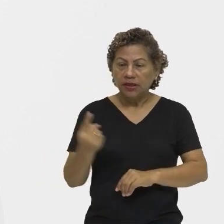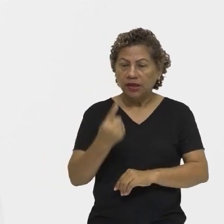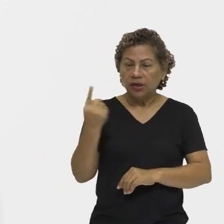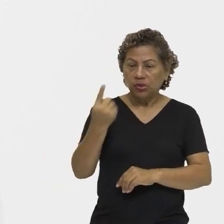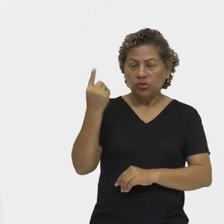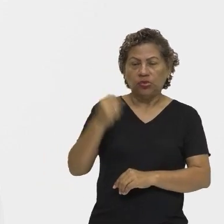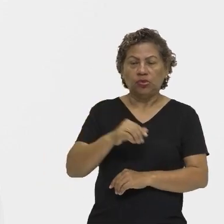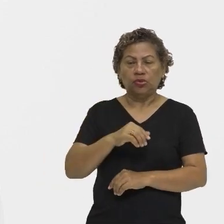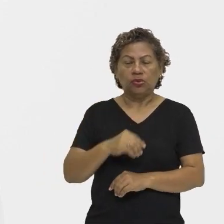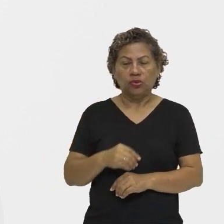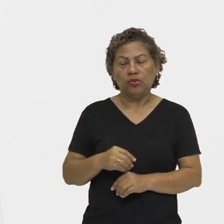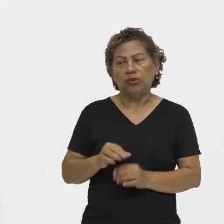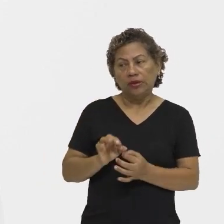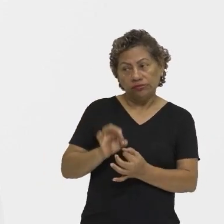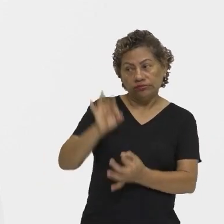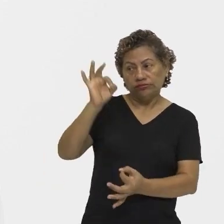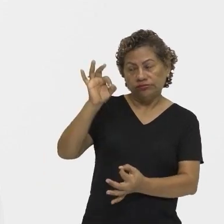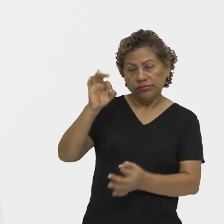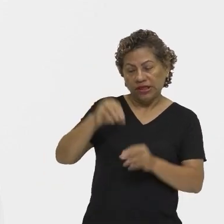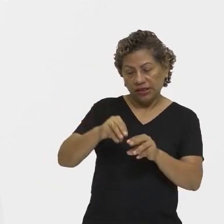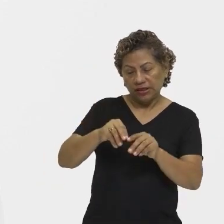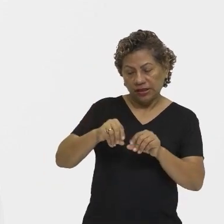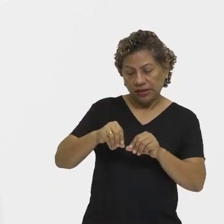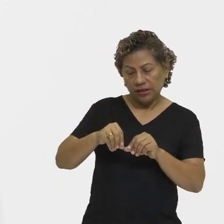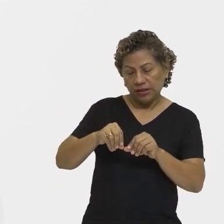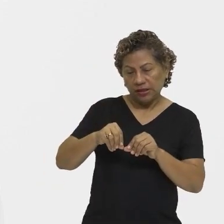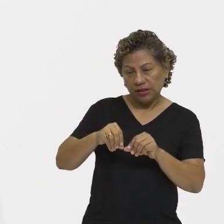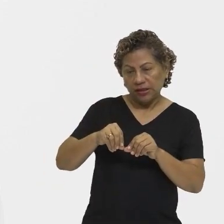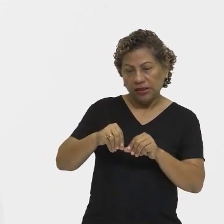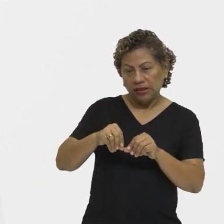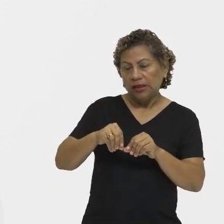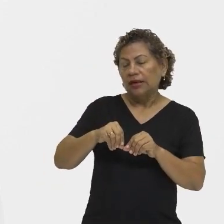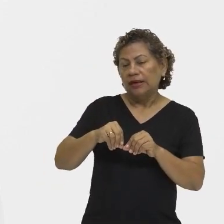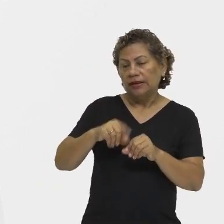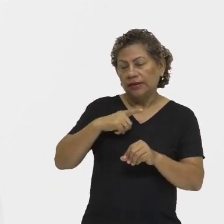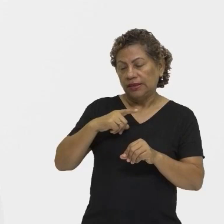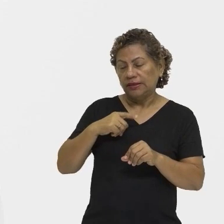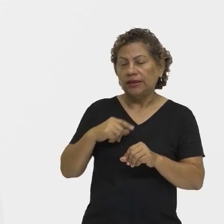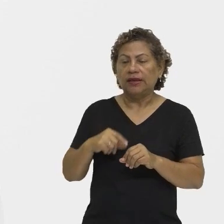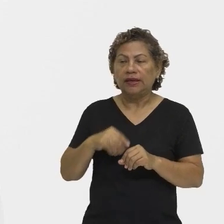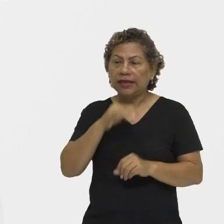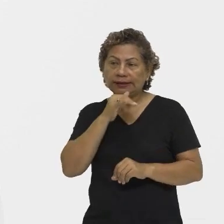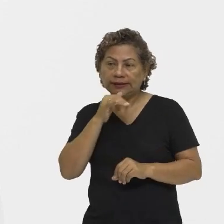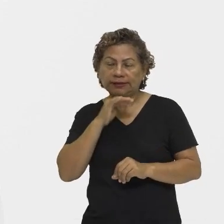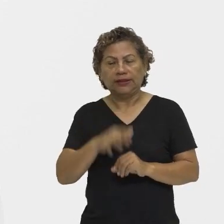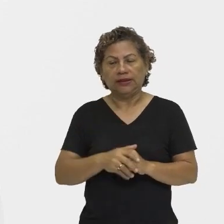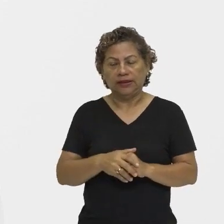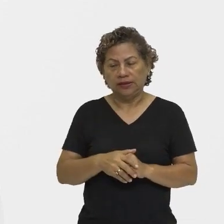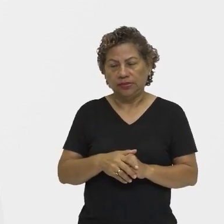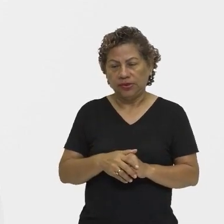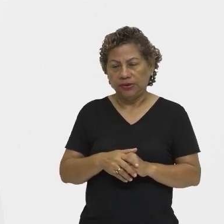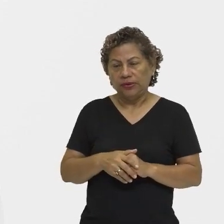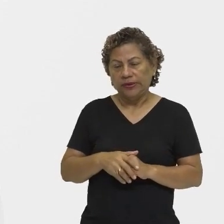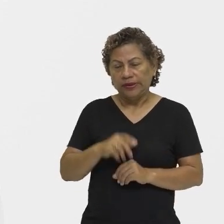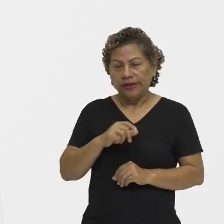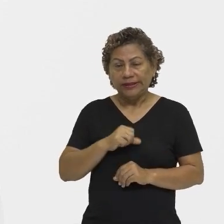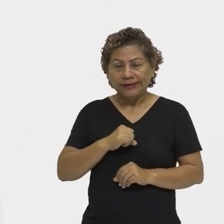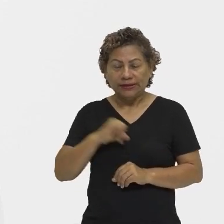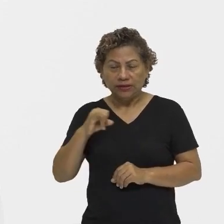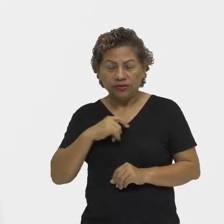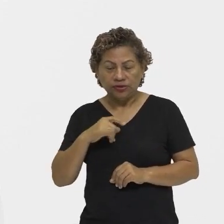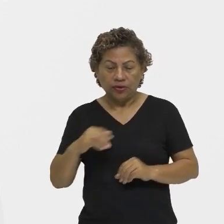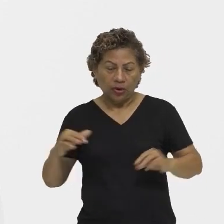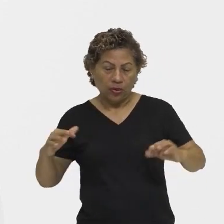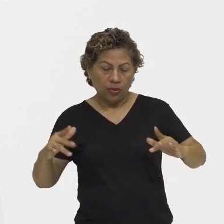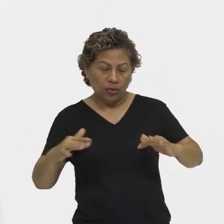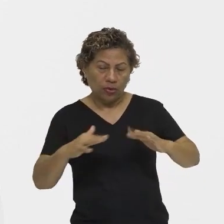gente levar em consideração o nível do mar como ponto de referência, se eu estiver 10 metros acima do nível do